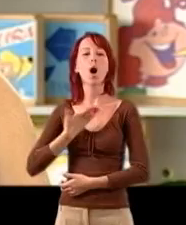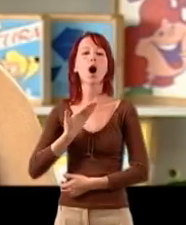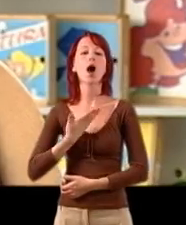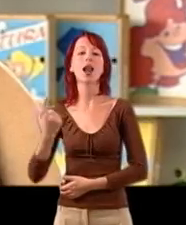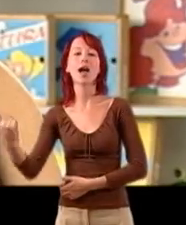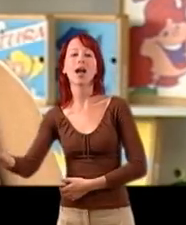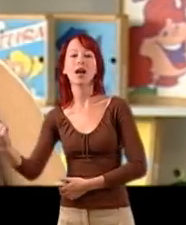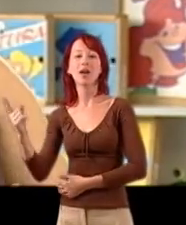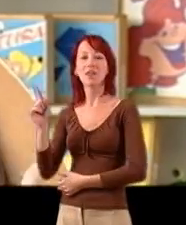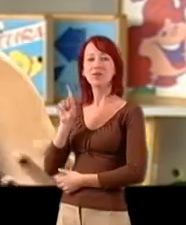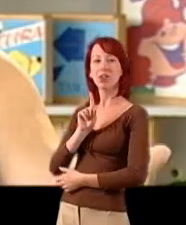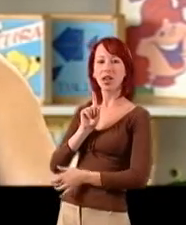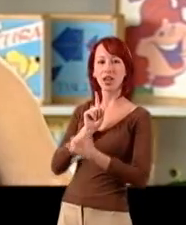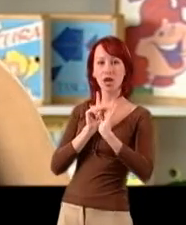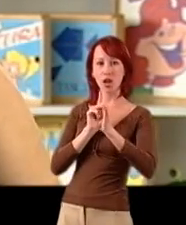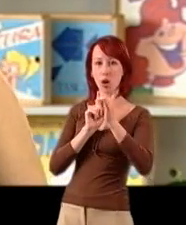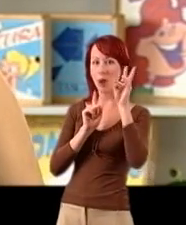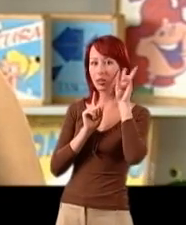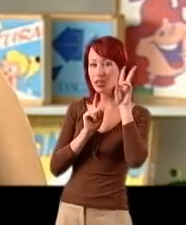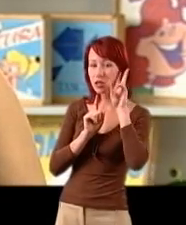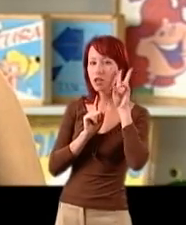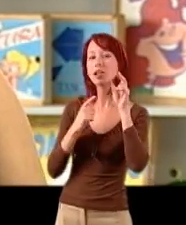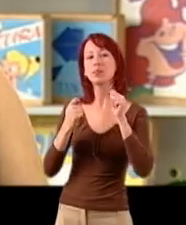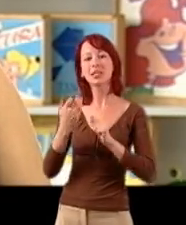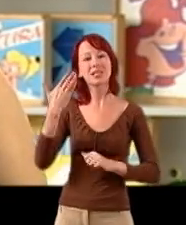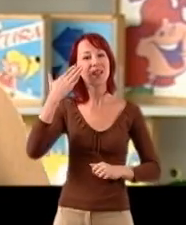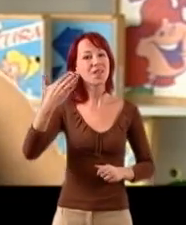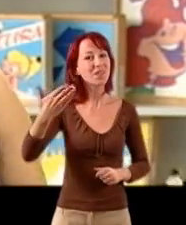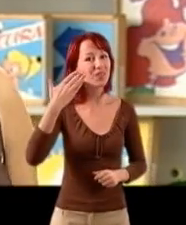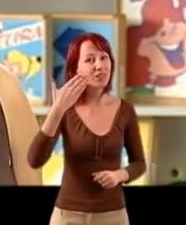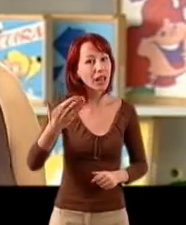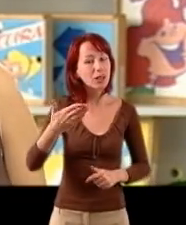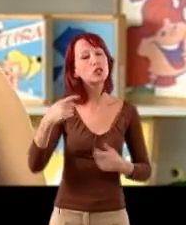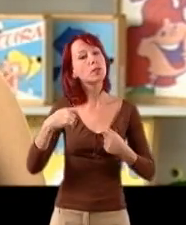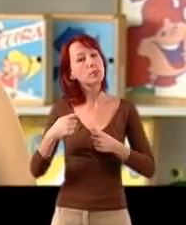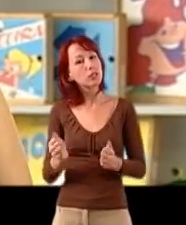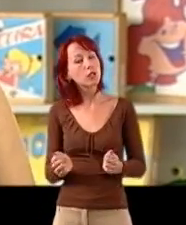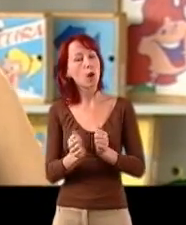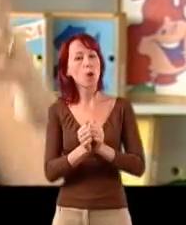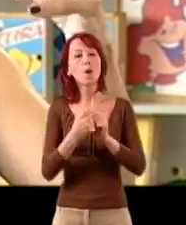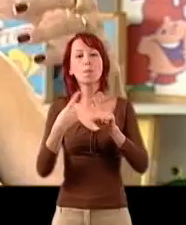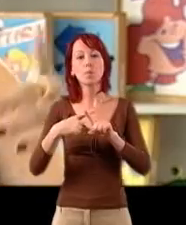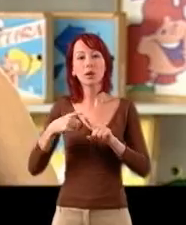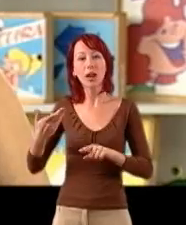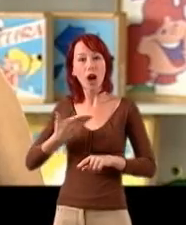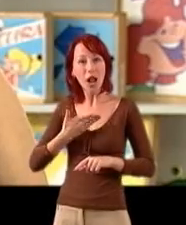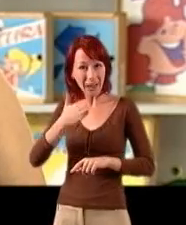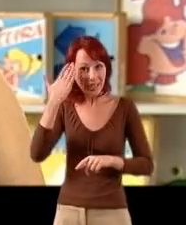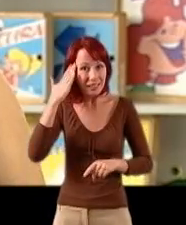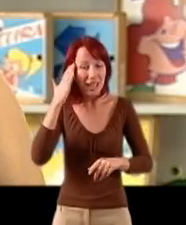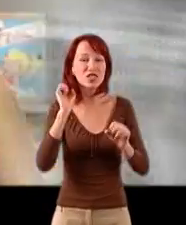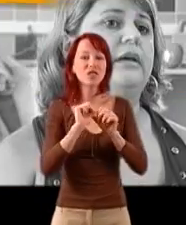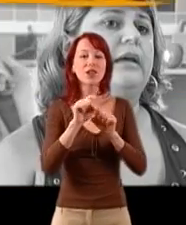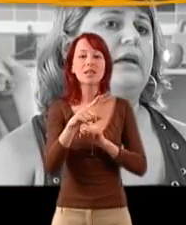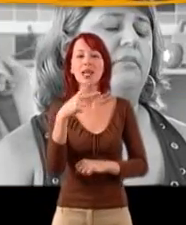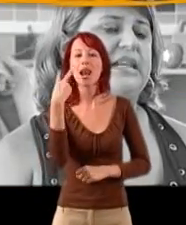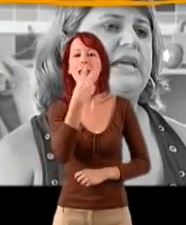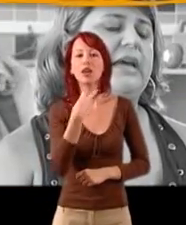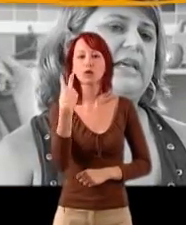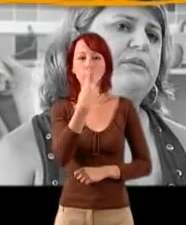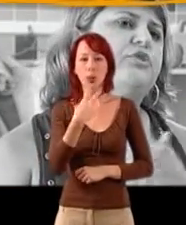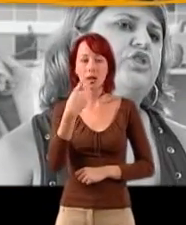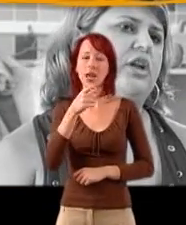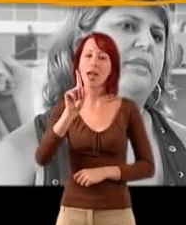colega que vai contar a história, ele tem que estar de frente para o colega. E aí a gente dá esse suporte a ele, de estar entendendo o que o colega está falando.